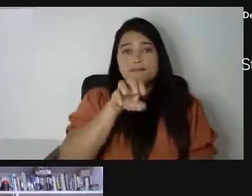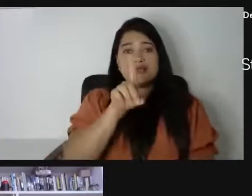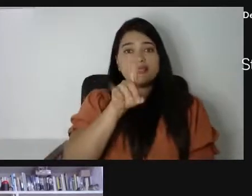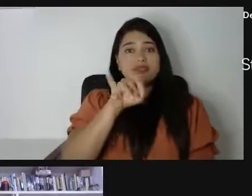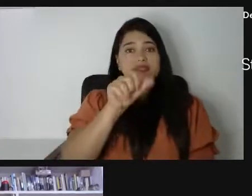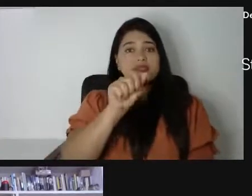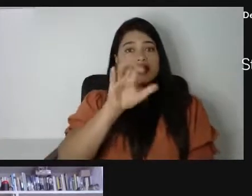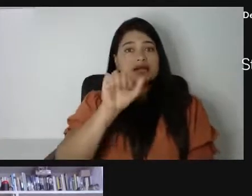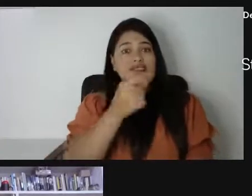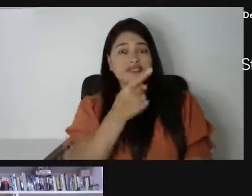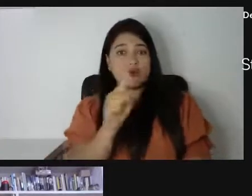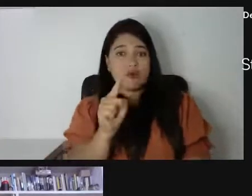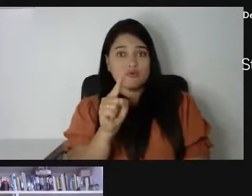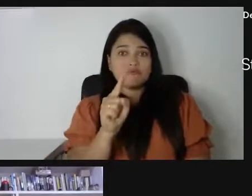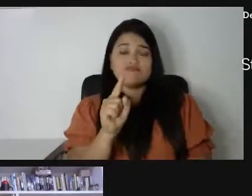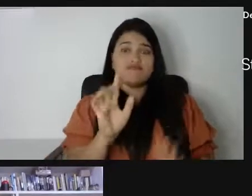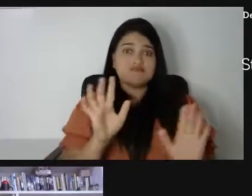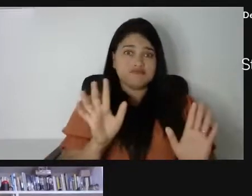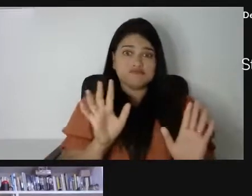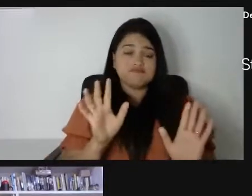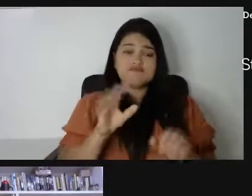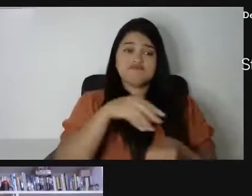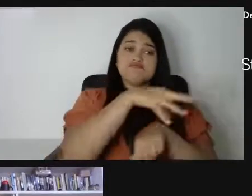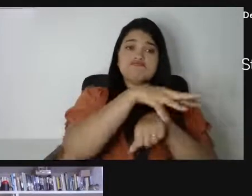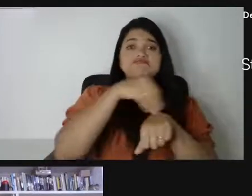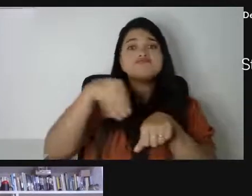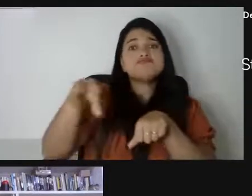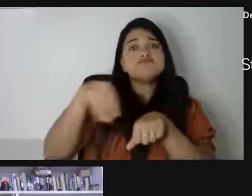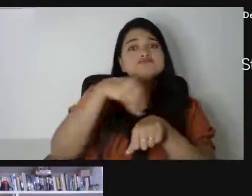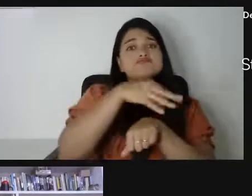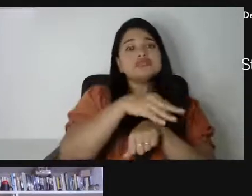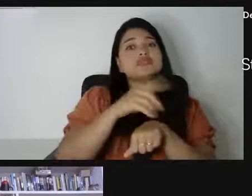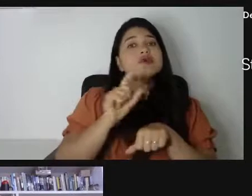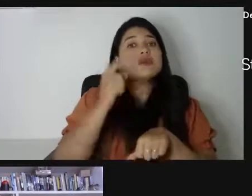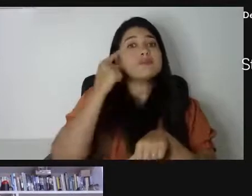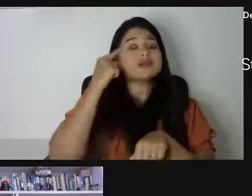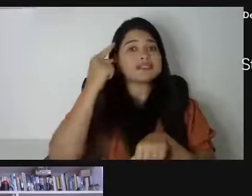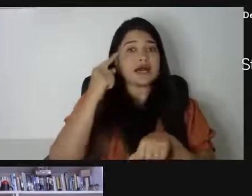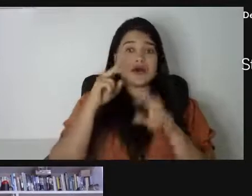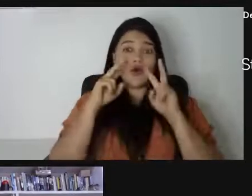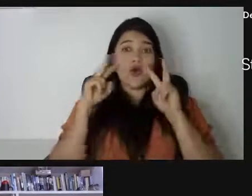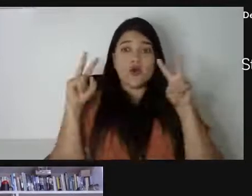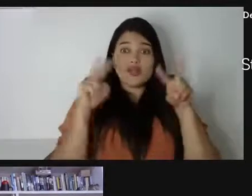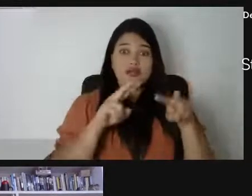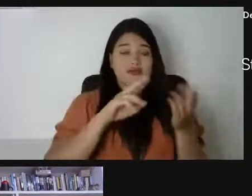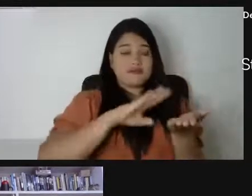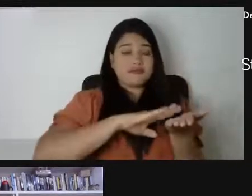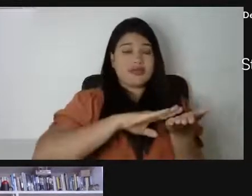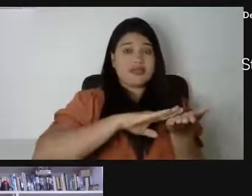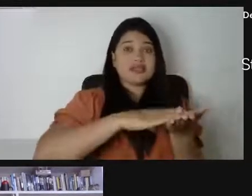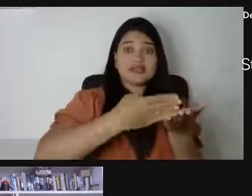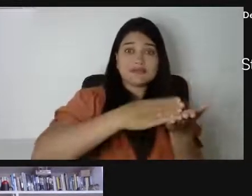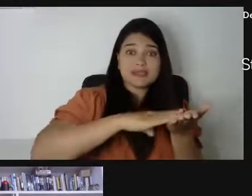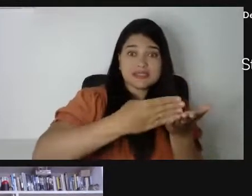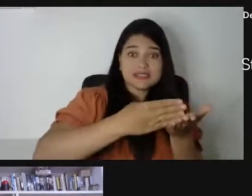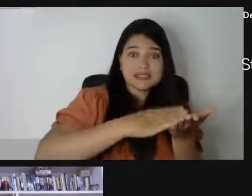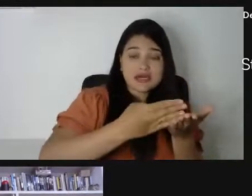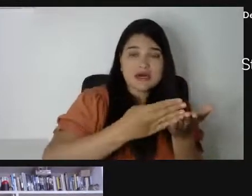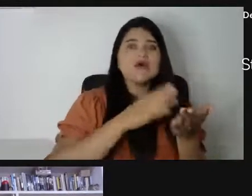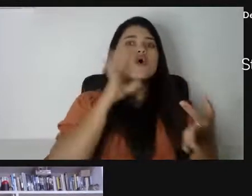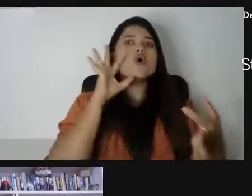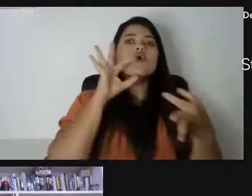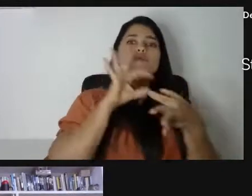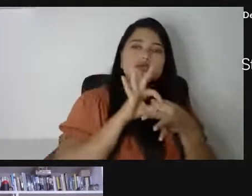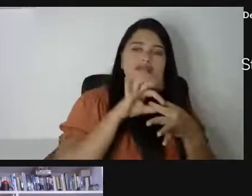numa operacionalização da atividade. Então, olhar para a interpretação compreendendo a